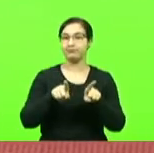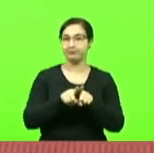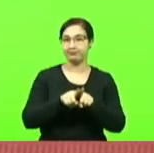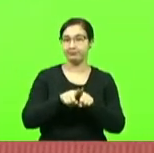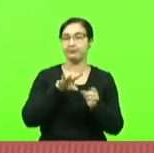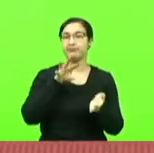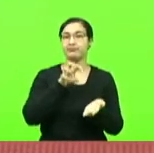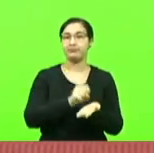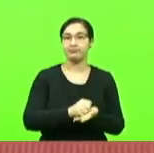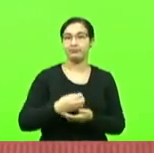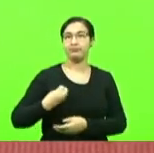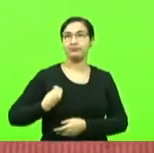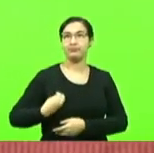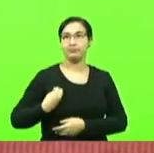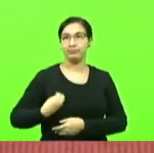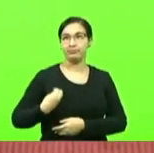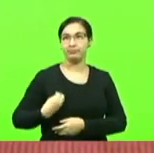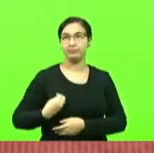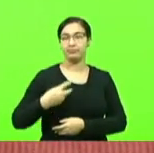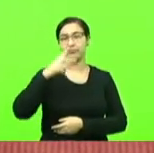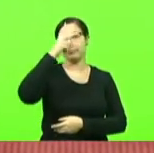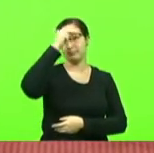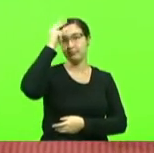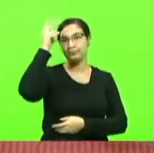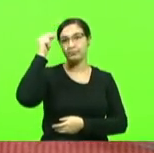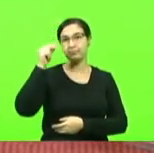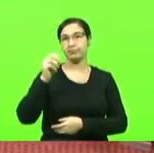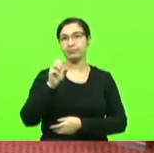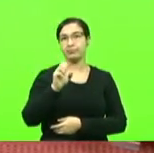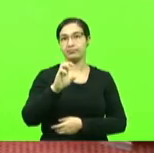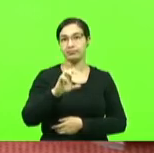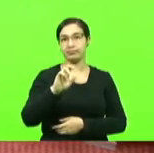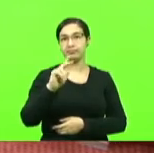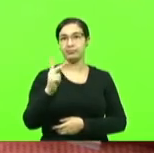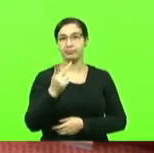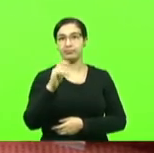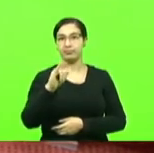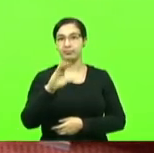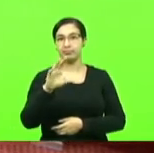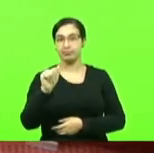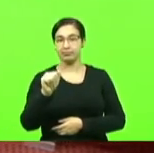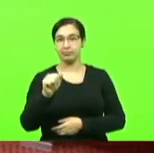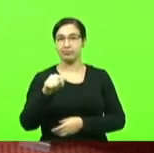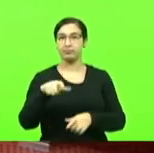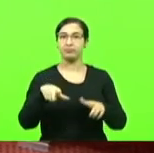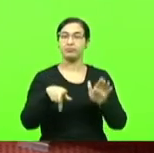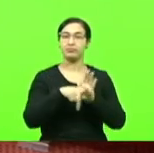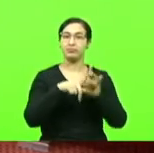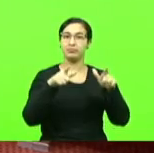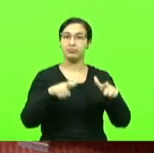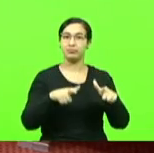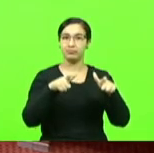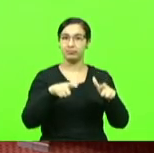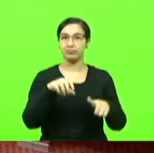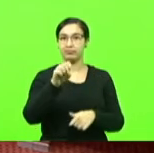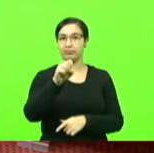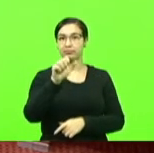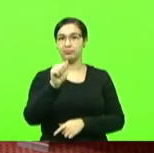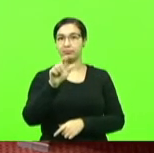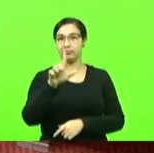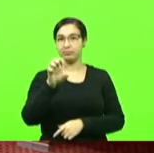registrar a presença da prefeita Chica, do município de Salete, nossa querida Chica,